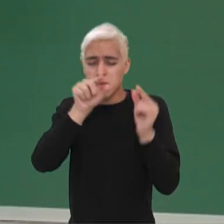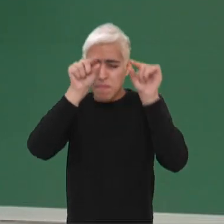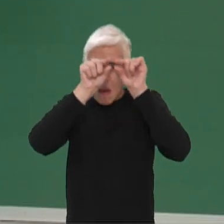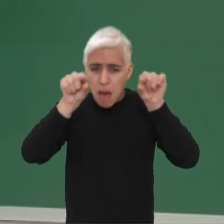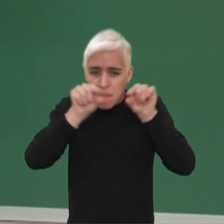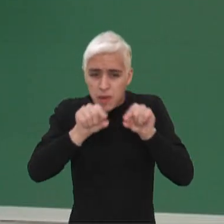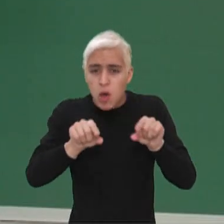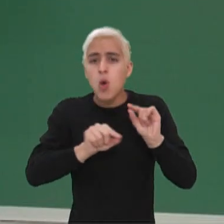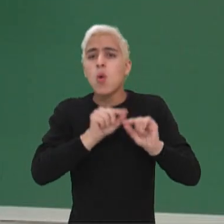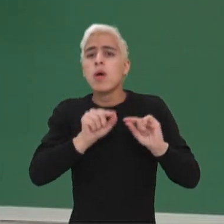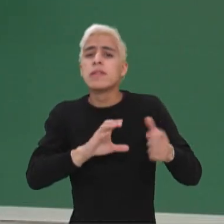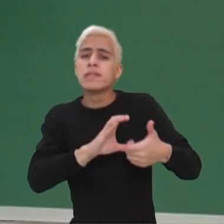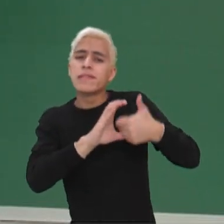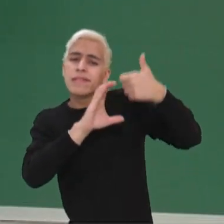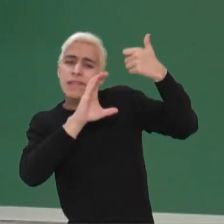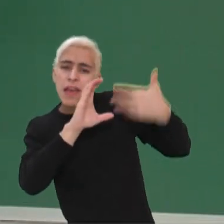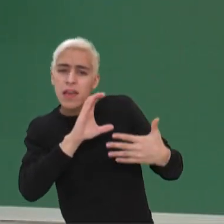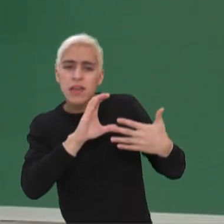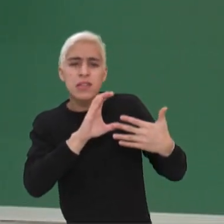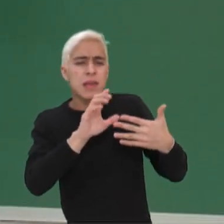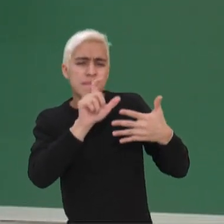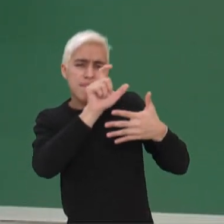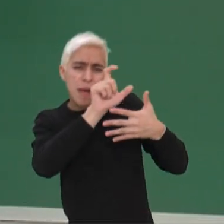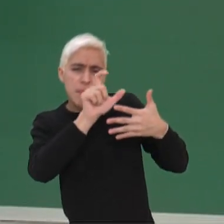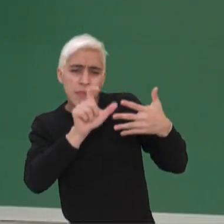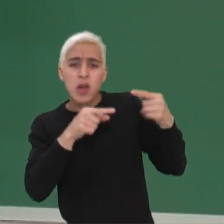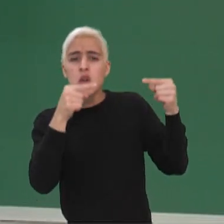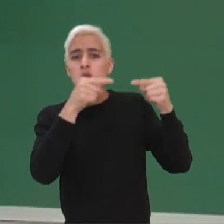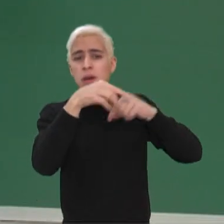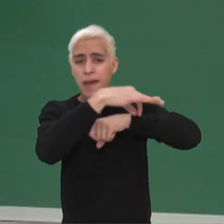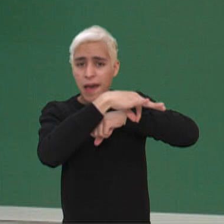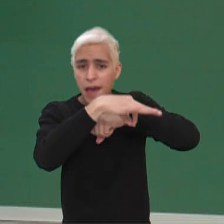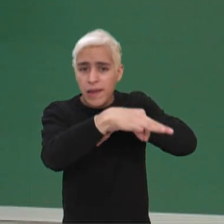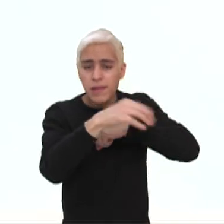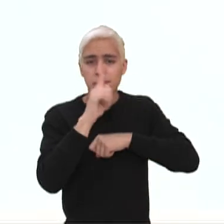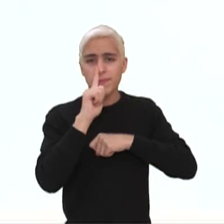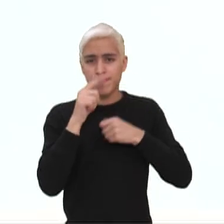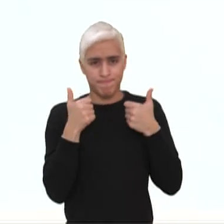as características e termos técnicos da arquitetura grega.